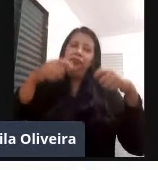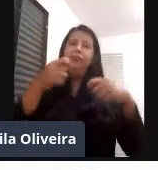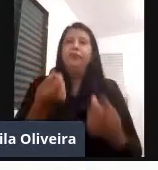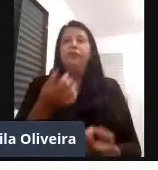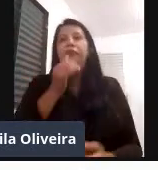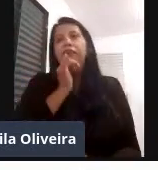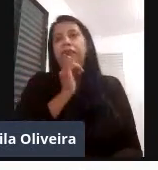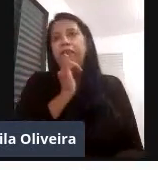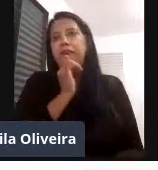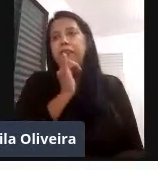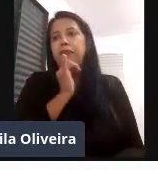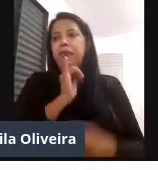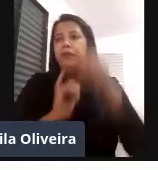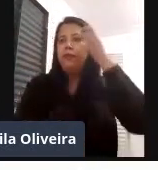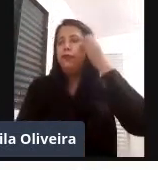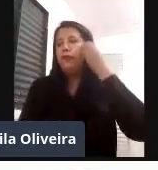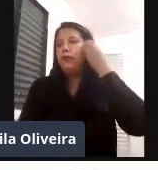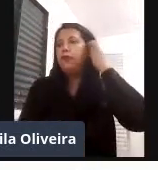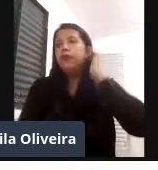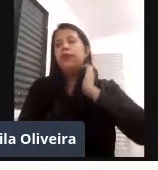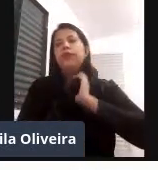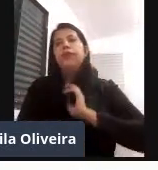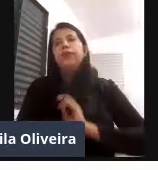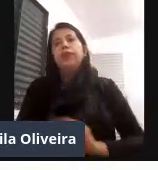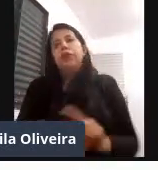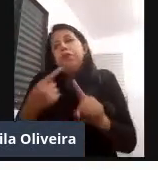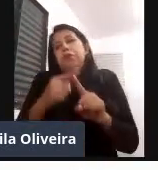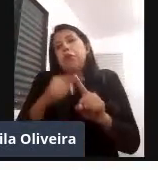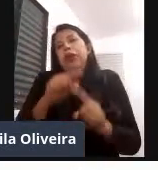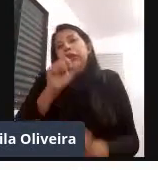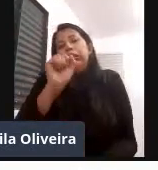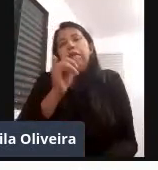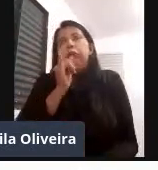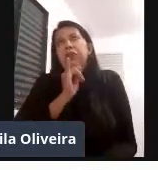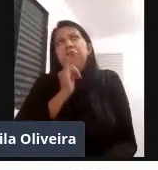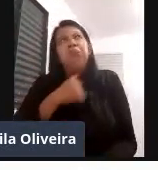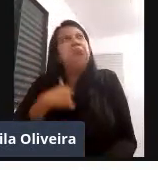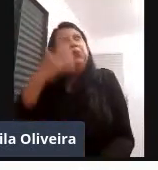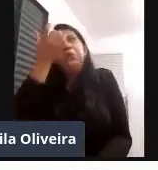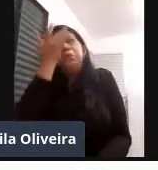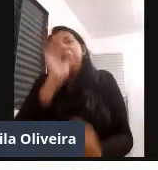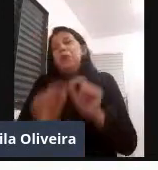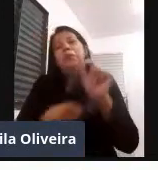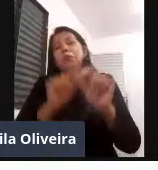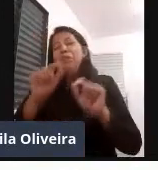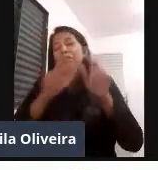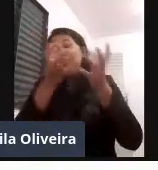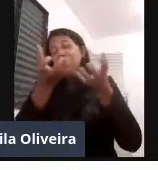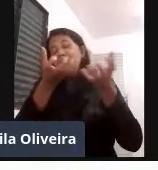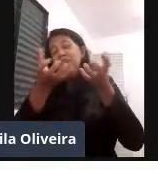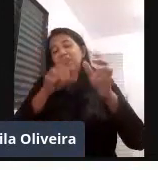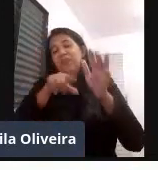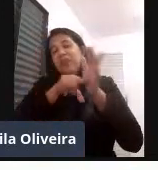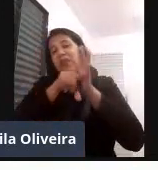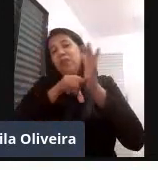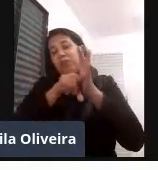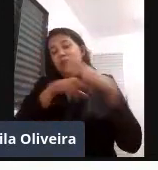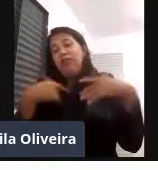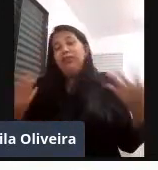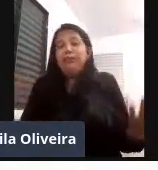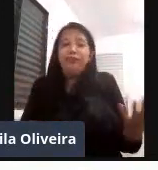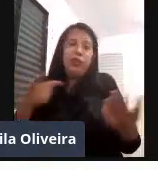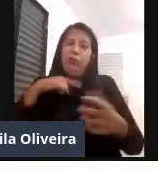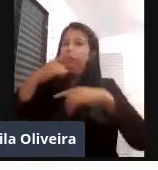melhor proveito, porque nem eu mesmo sei exatamente do que eu quero pesquisar, tá? Então,